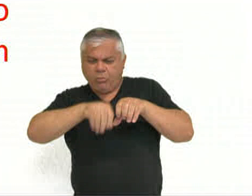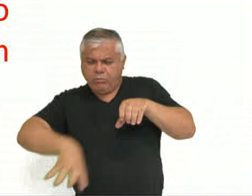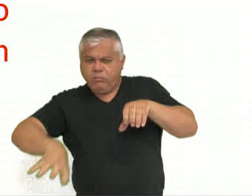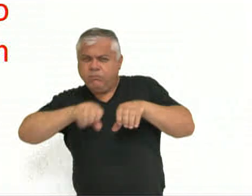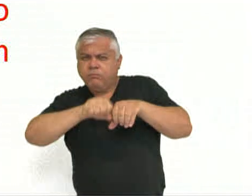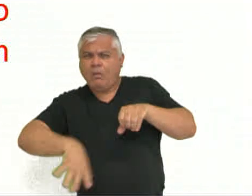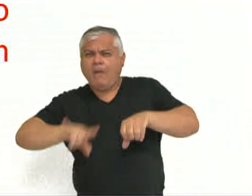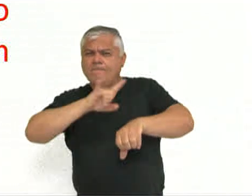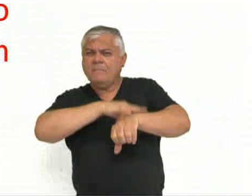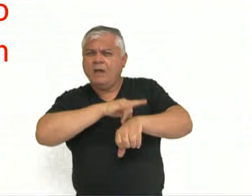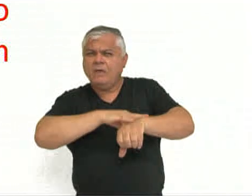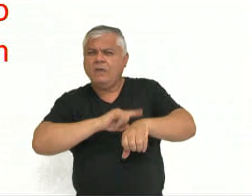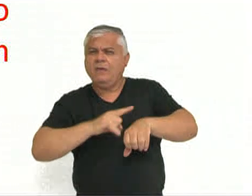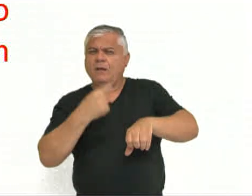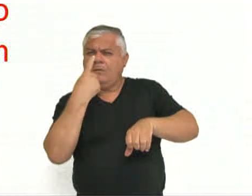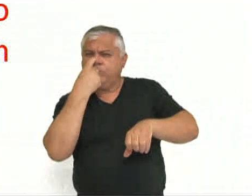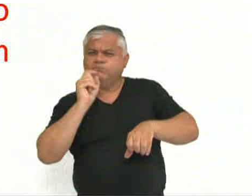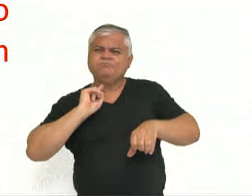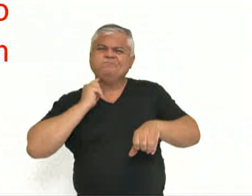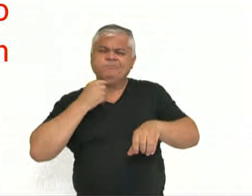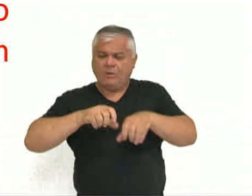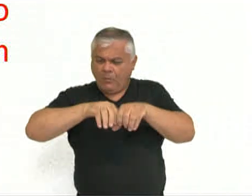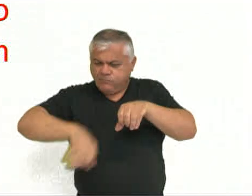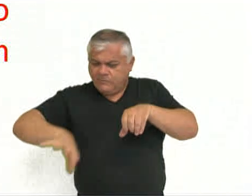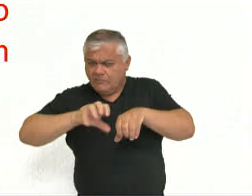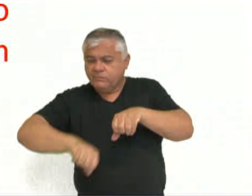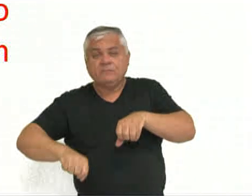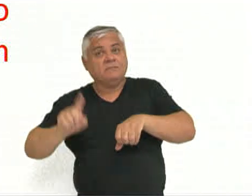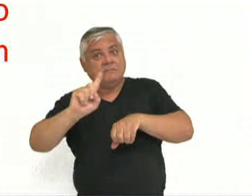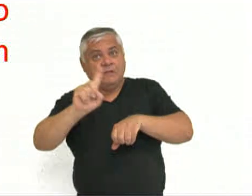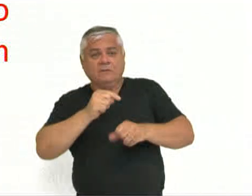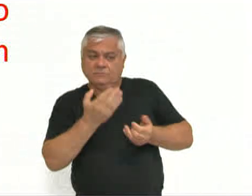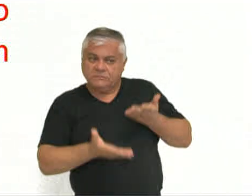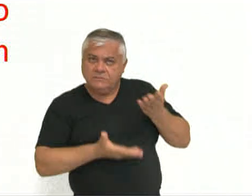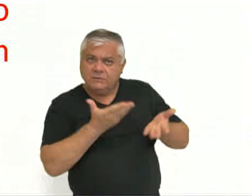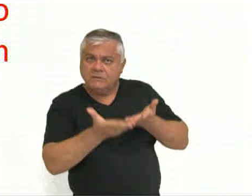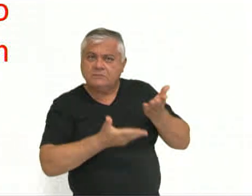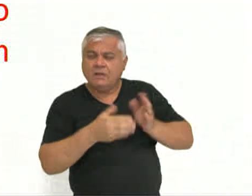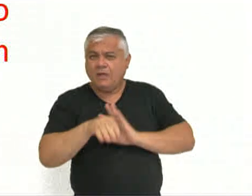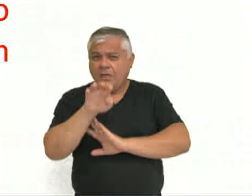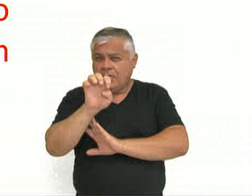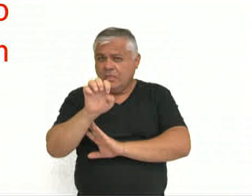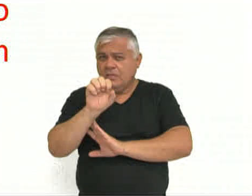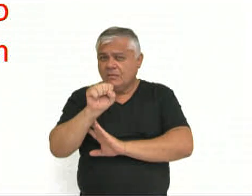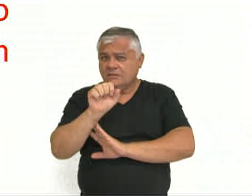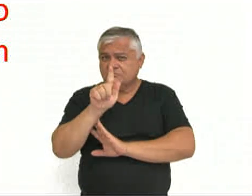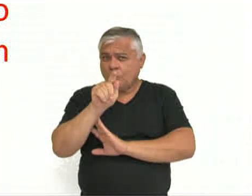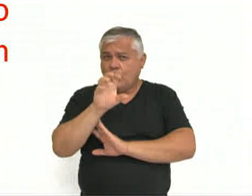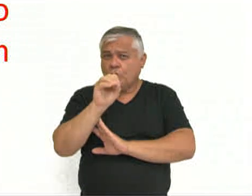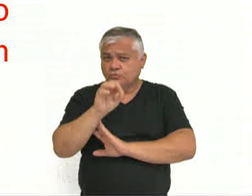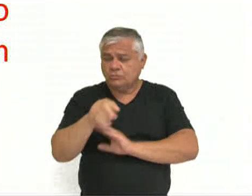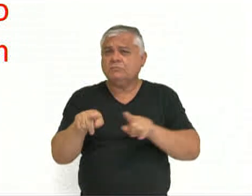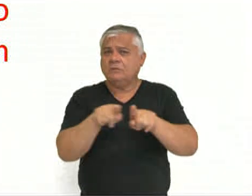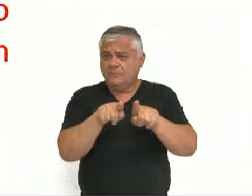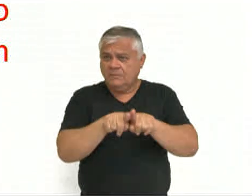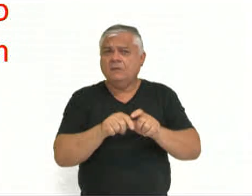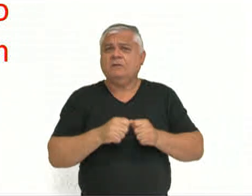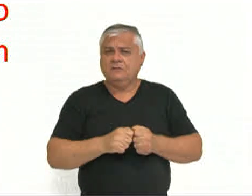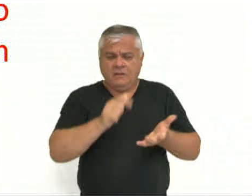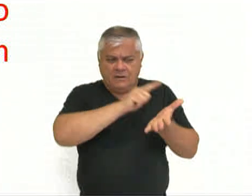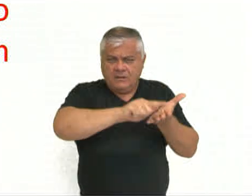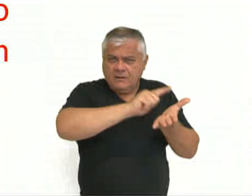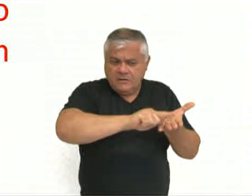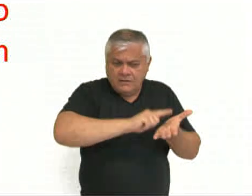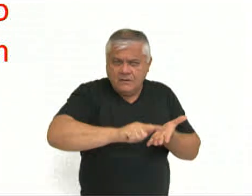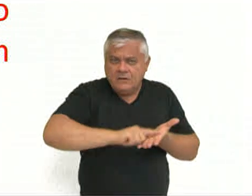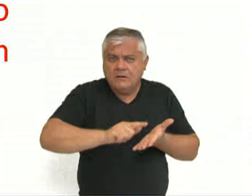no rio sem o devido tratamento. Tem que tratar o esgoto também. Retirar os contaminantes e contar com a